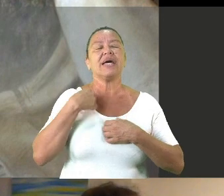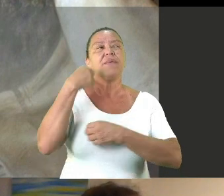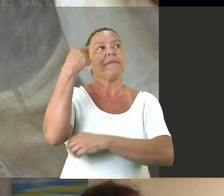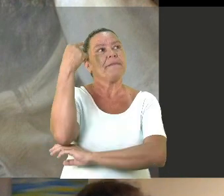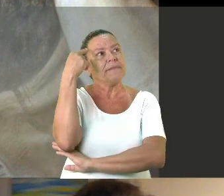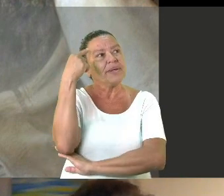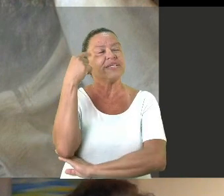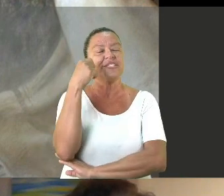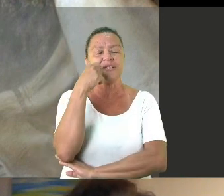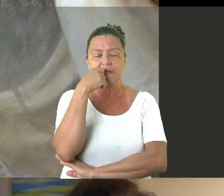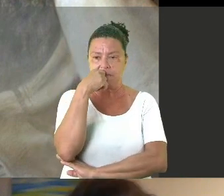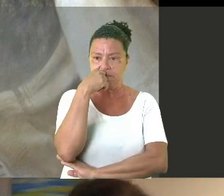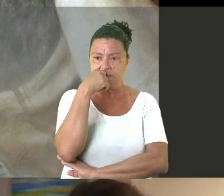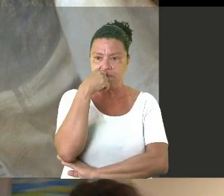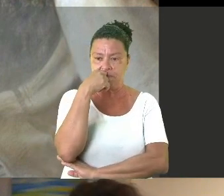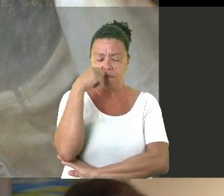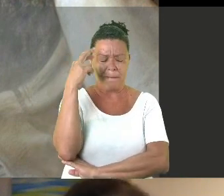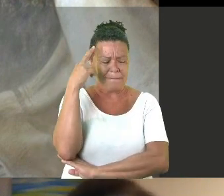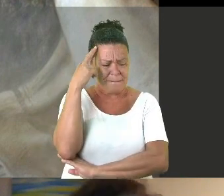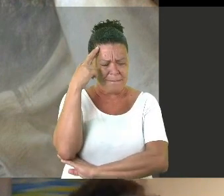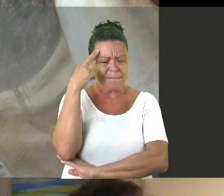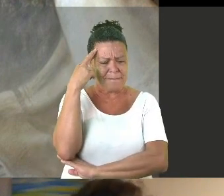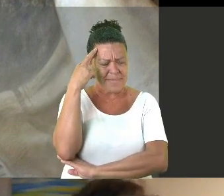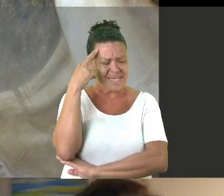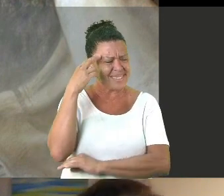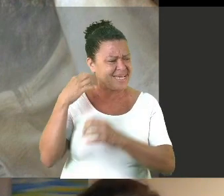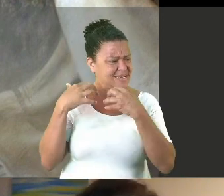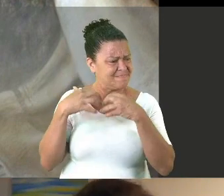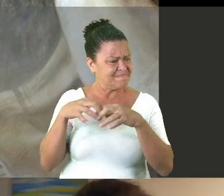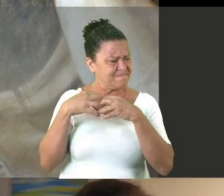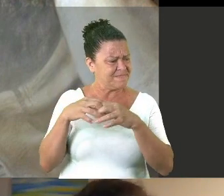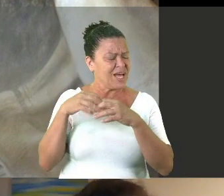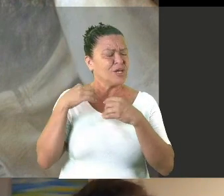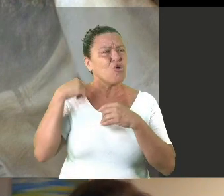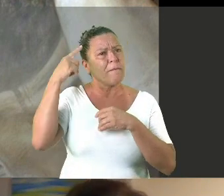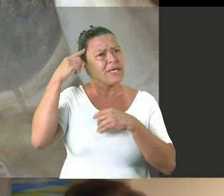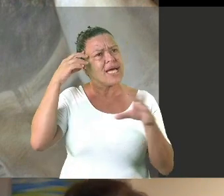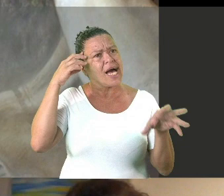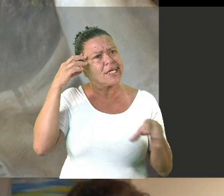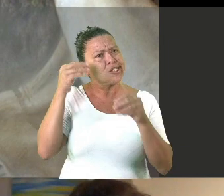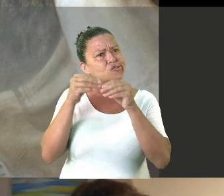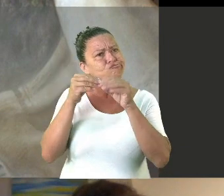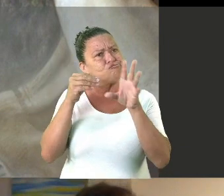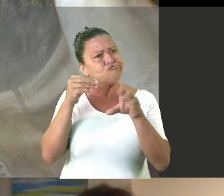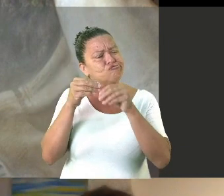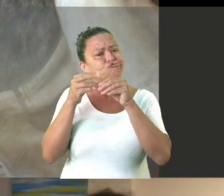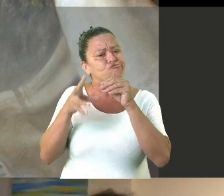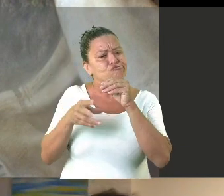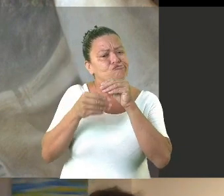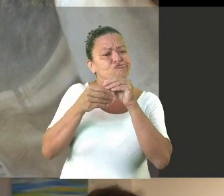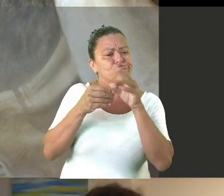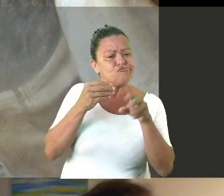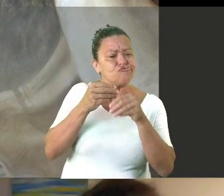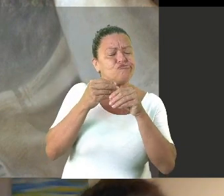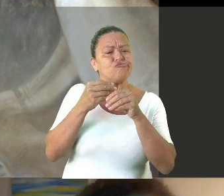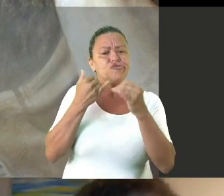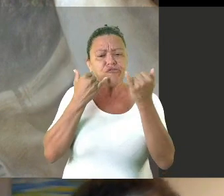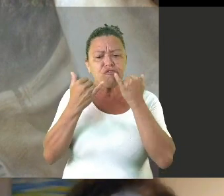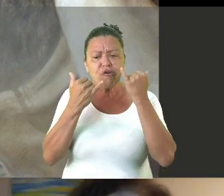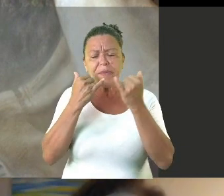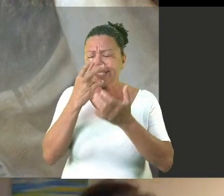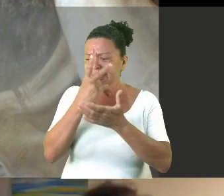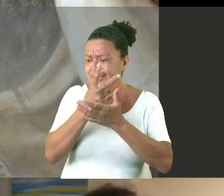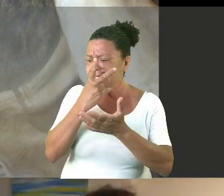fez refletir como eu estou sempre procurando juntar essas informações que a gente tem através